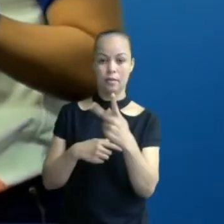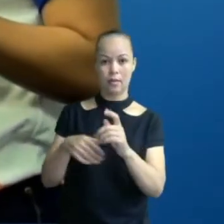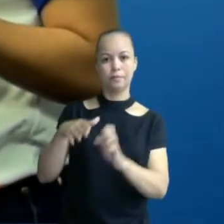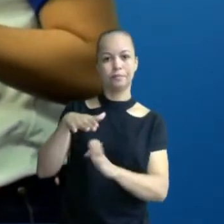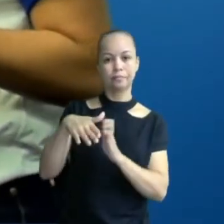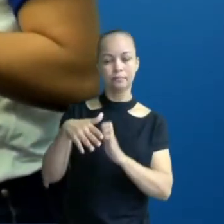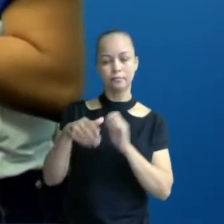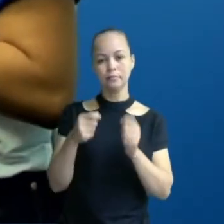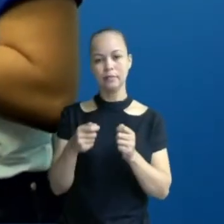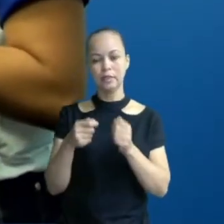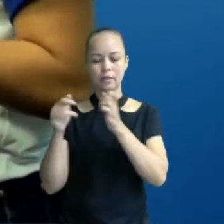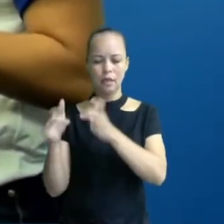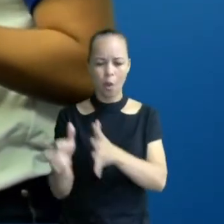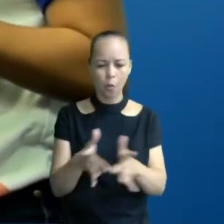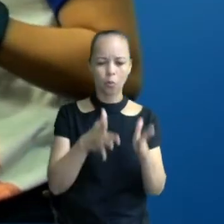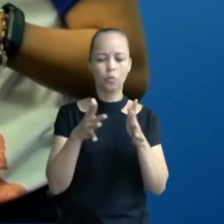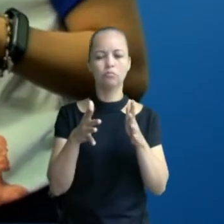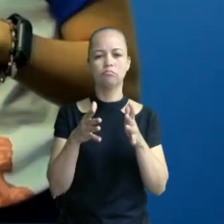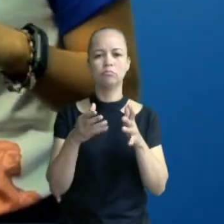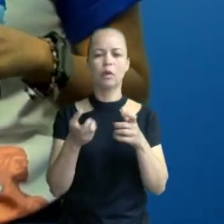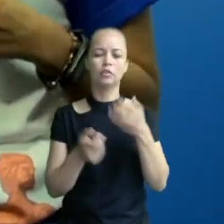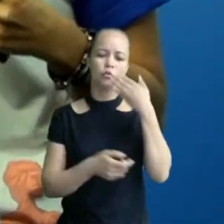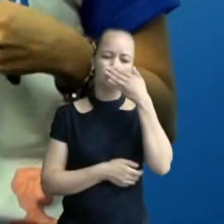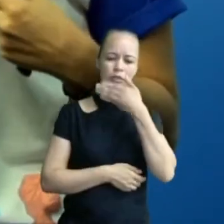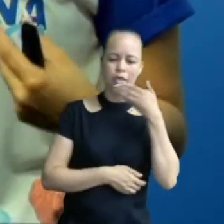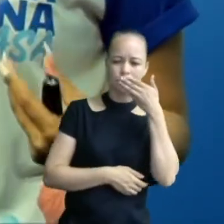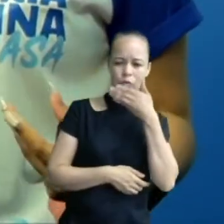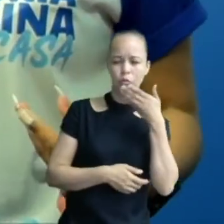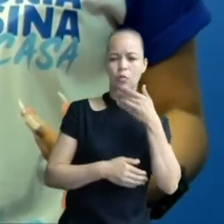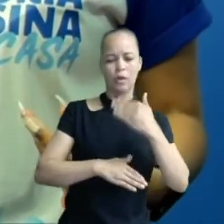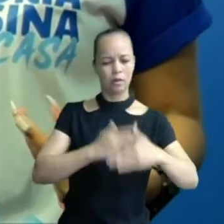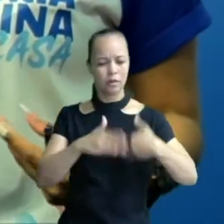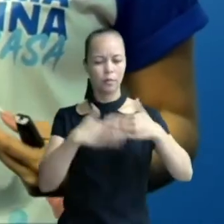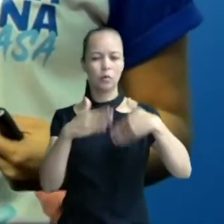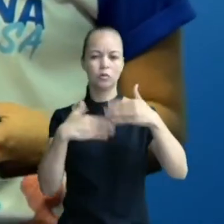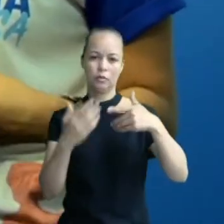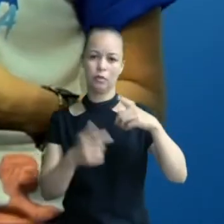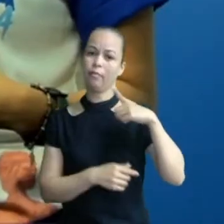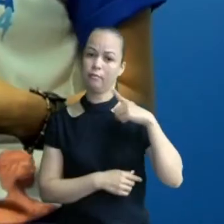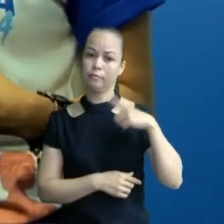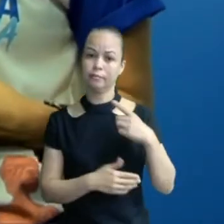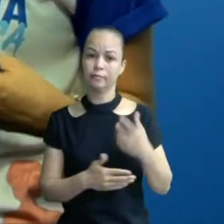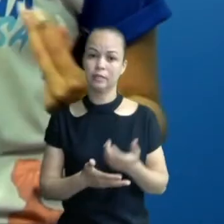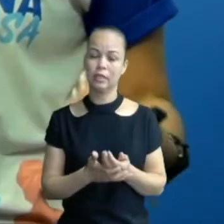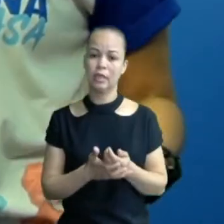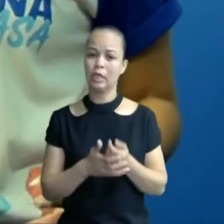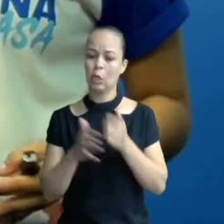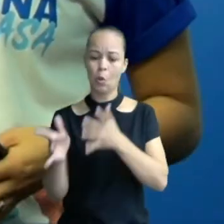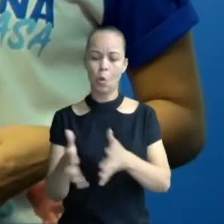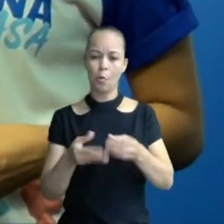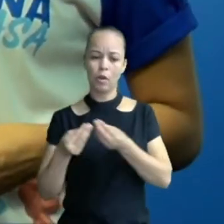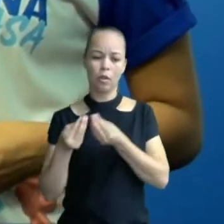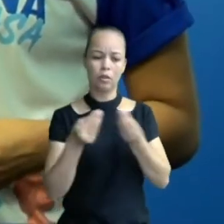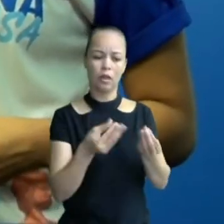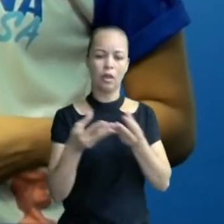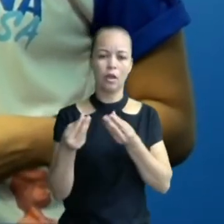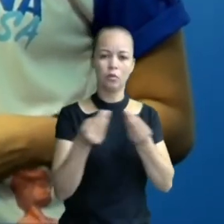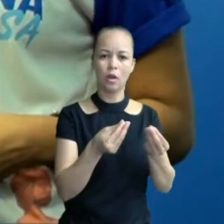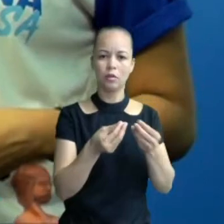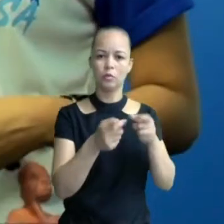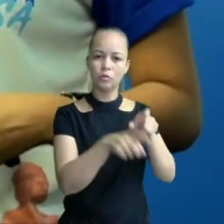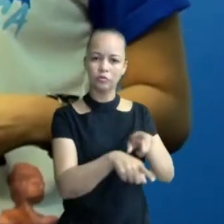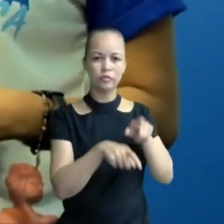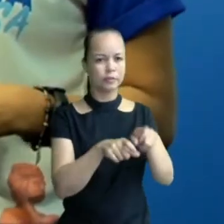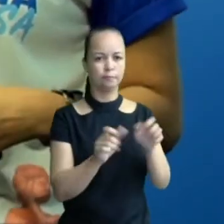alguns repasses desse açúcar, dessa produção que havia, não começou mais a ser repassada para os grandes